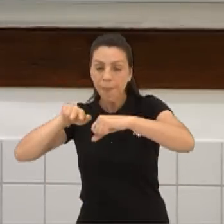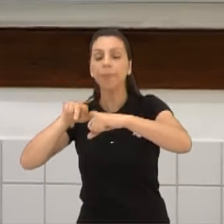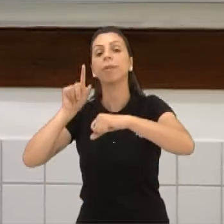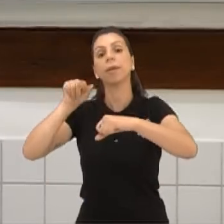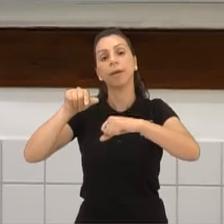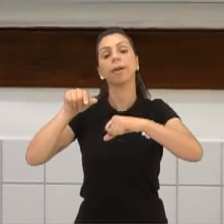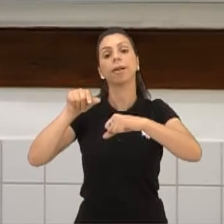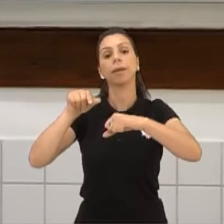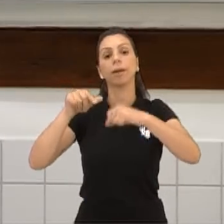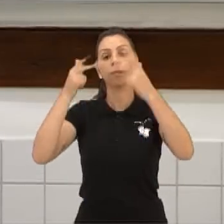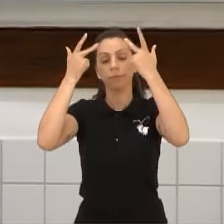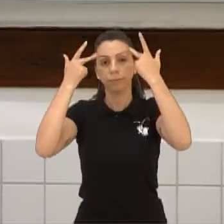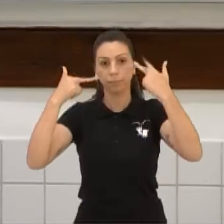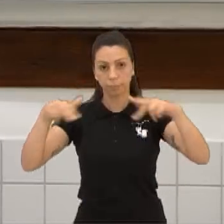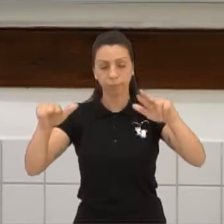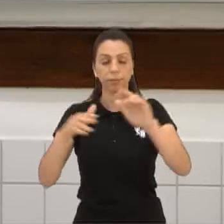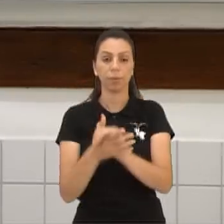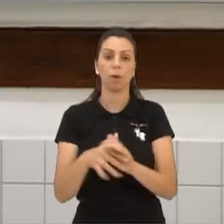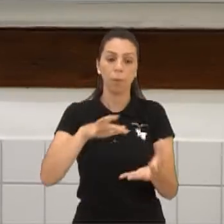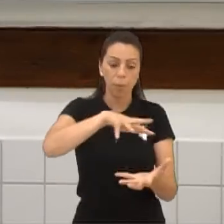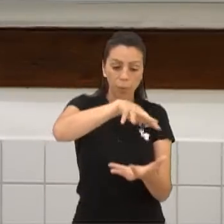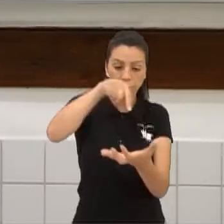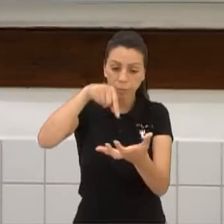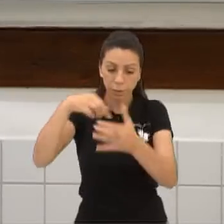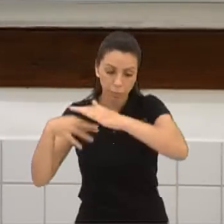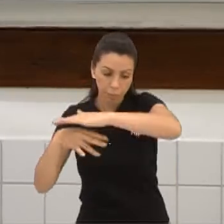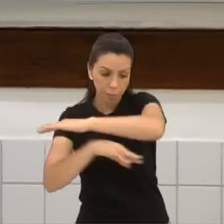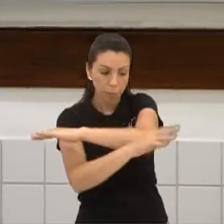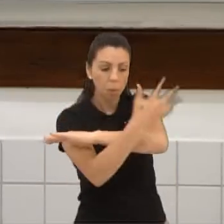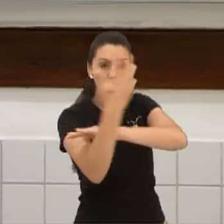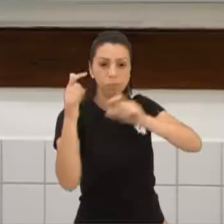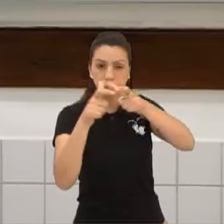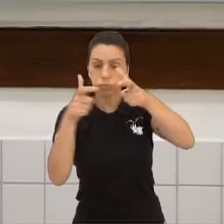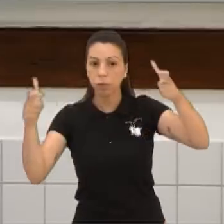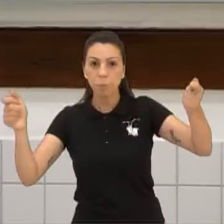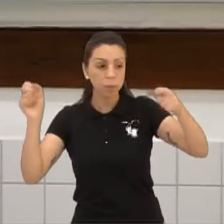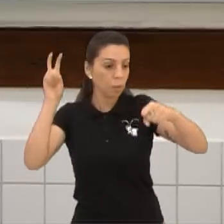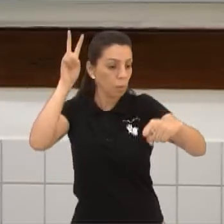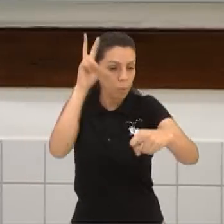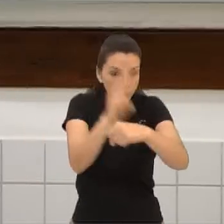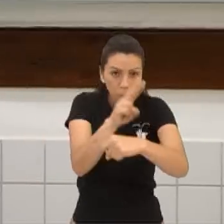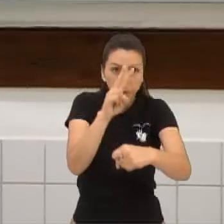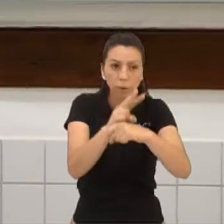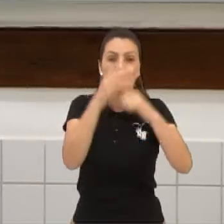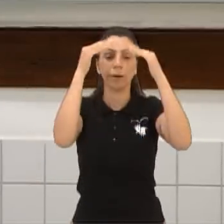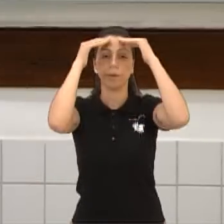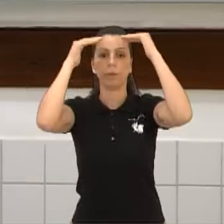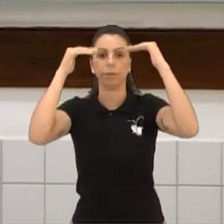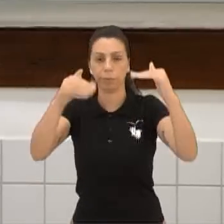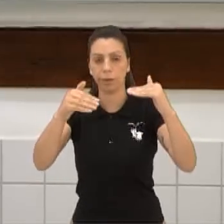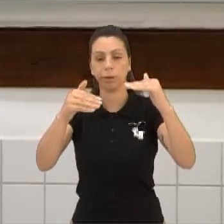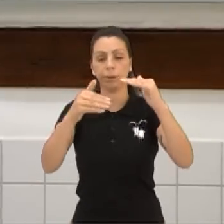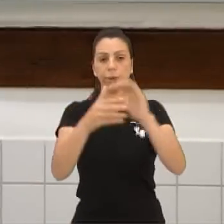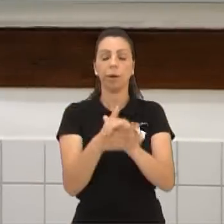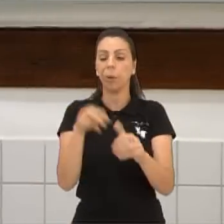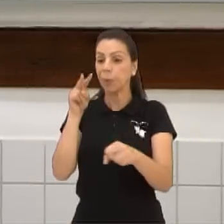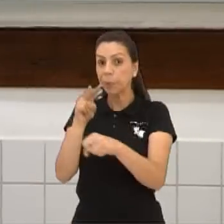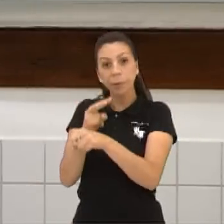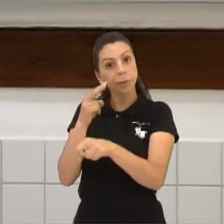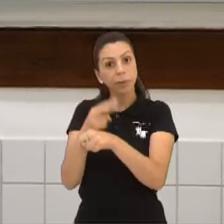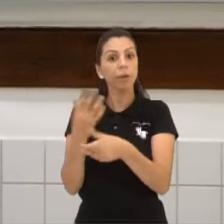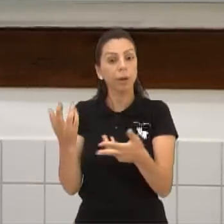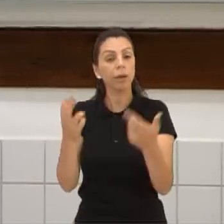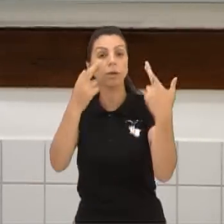ecossistema, respeitar, cuidar, zelar da nossa biodiversidade é um trabalho de todos